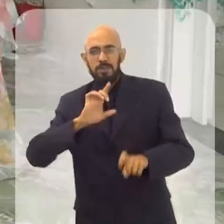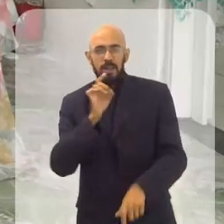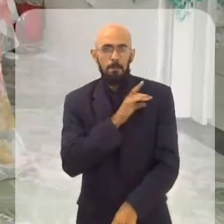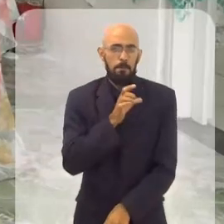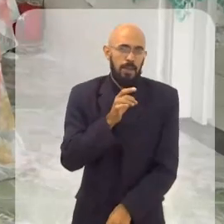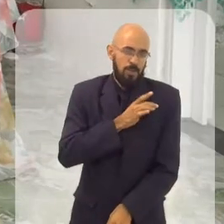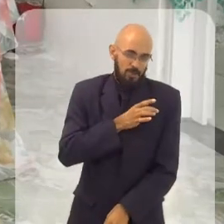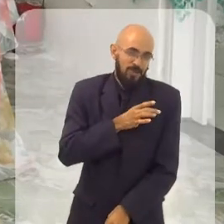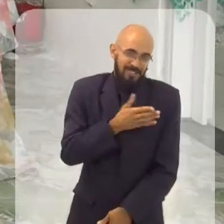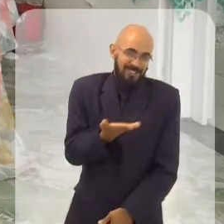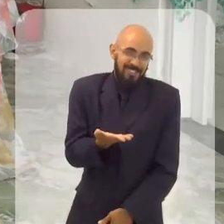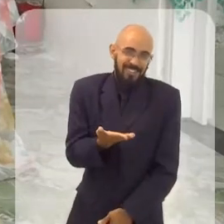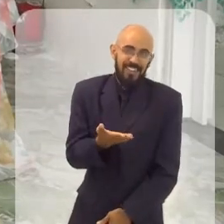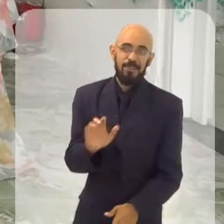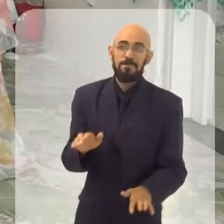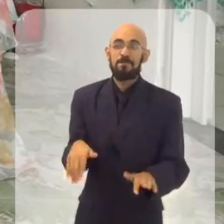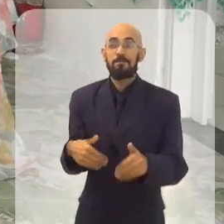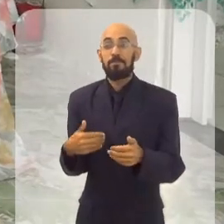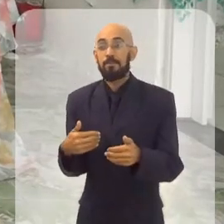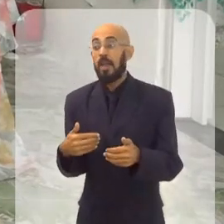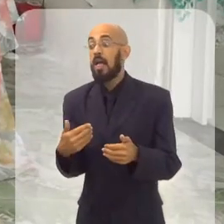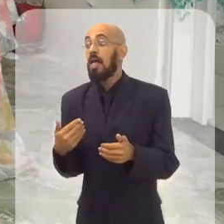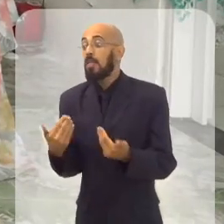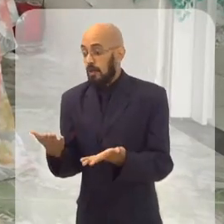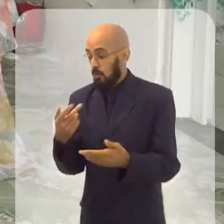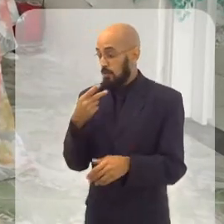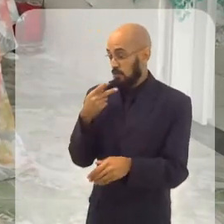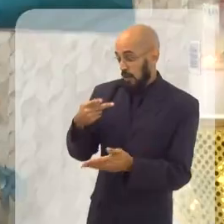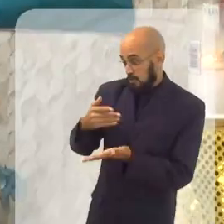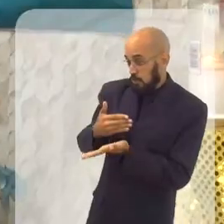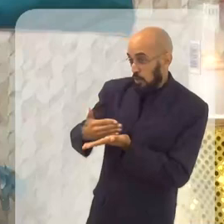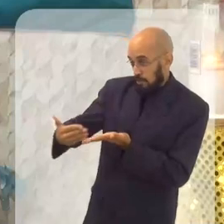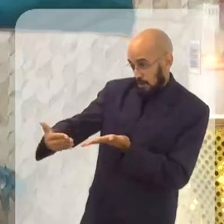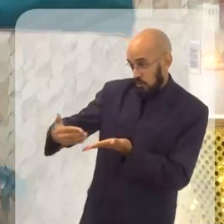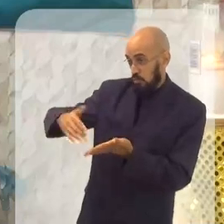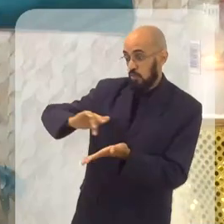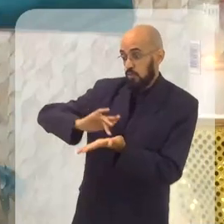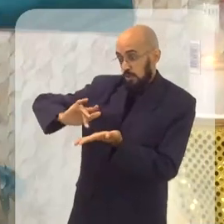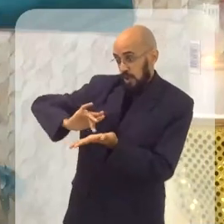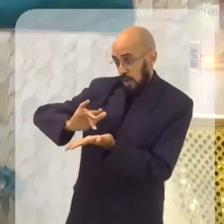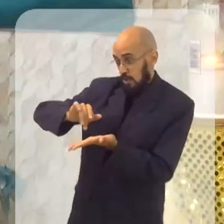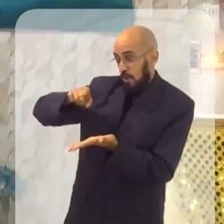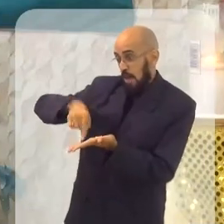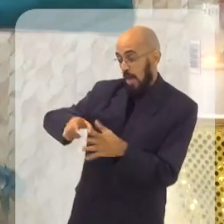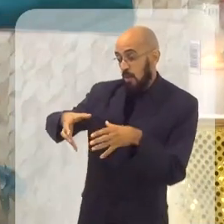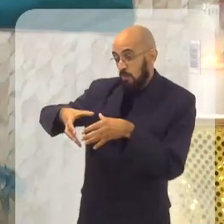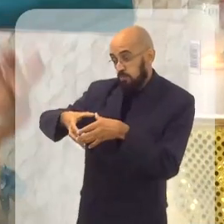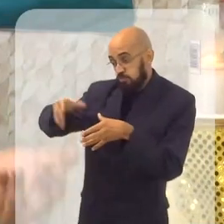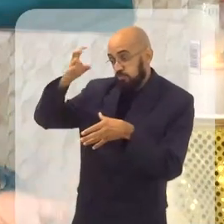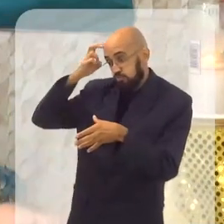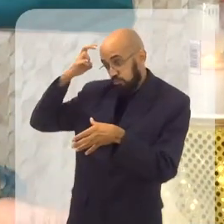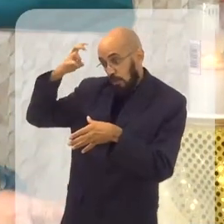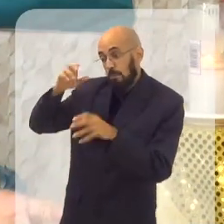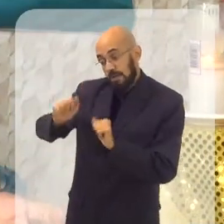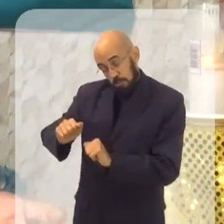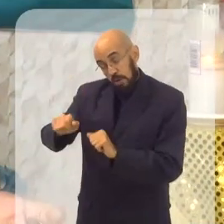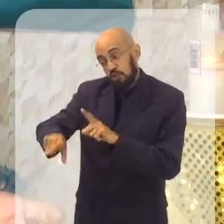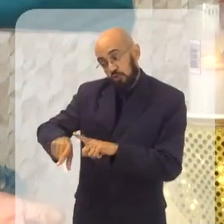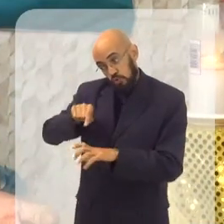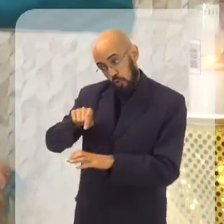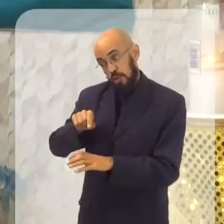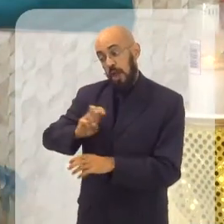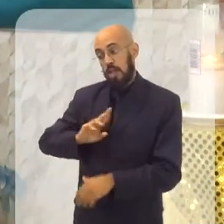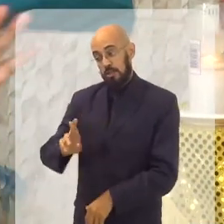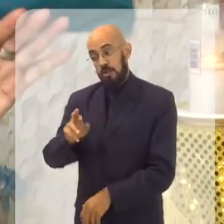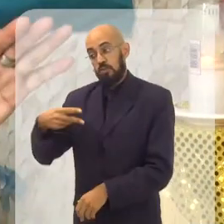pode desenvolver. É o que nós falamos no princípio. Cigano é uma etnia e ele pode escolher a religião que ele quiser